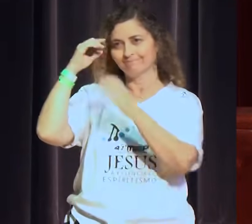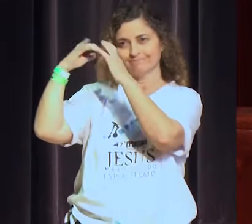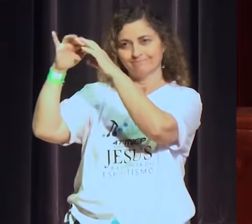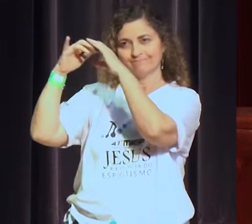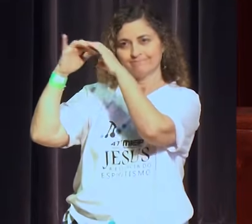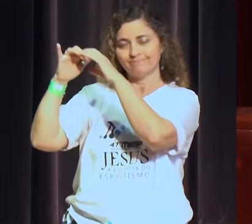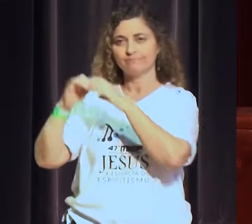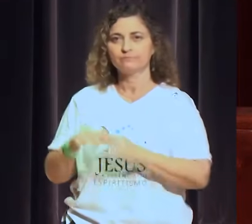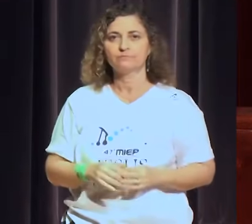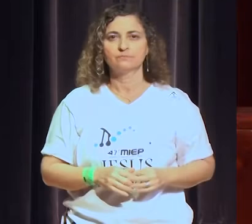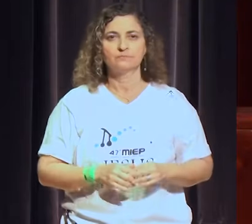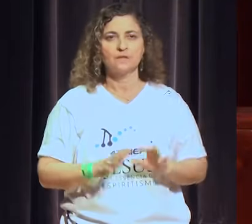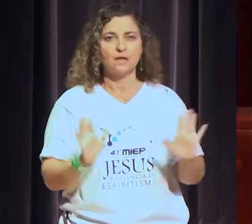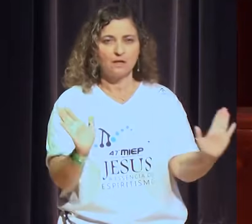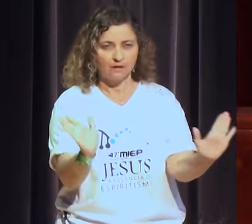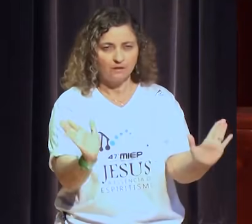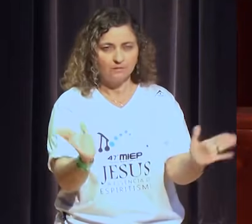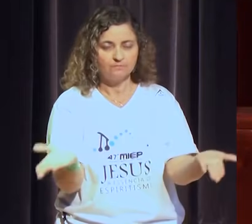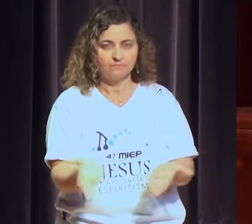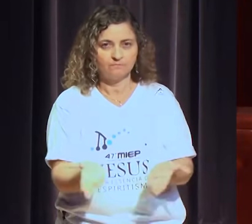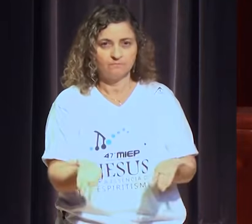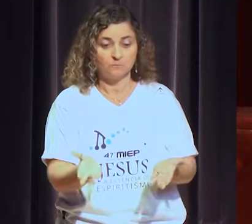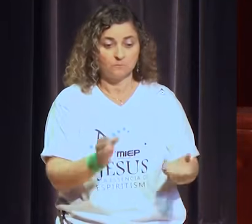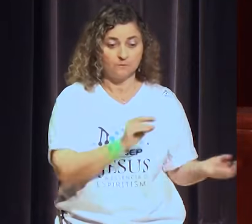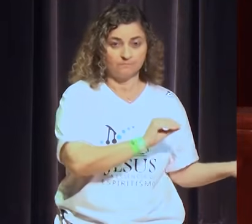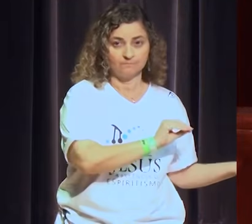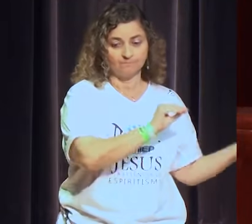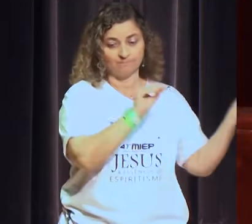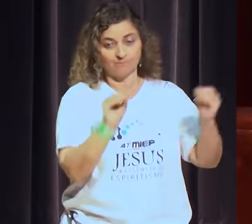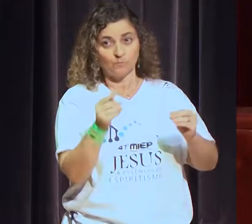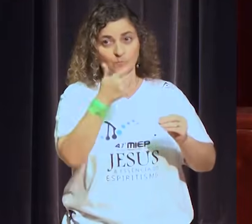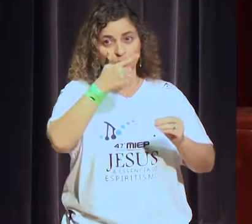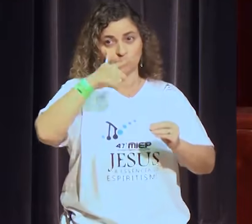Agora, vamos caminhar para a ideia religiosa.